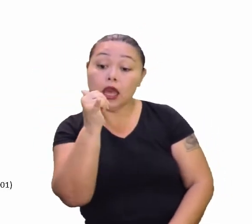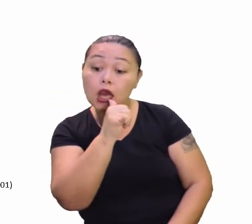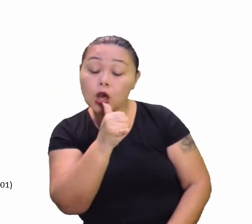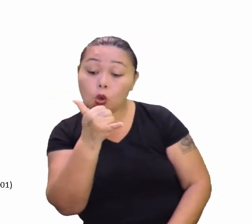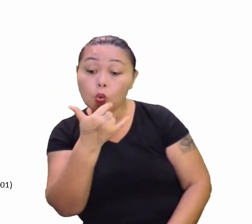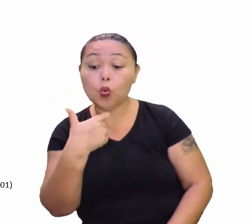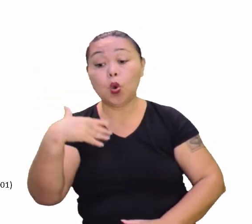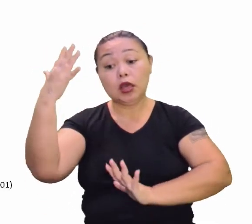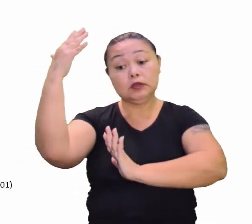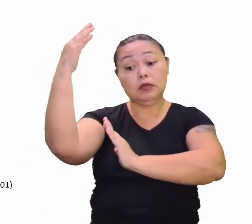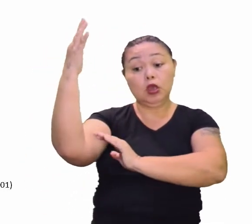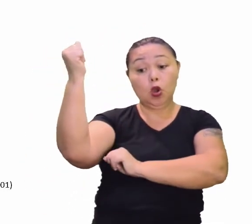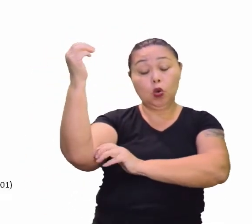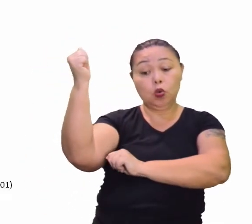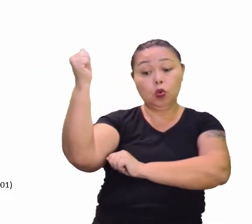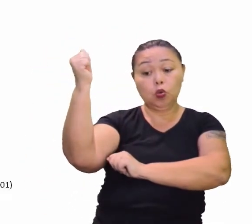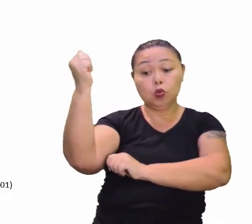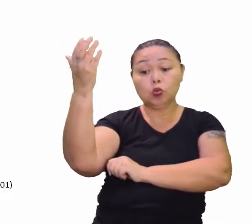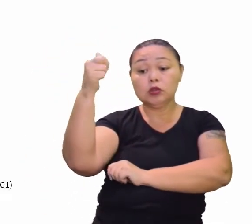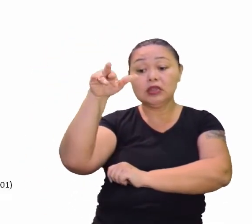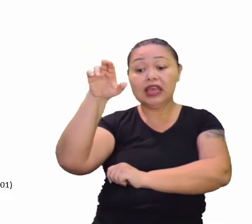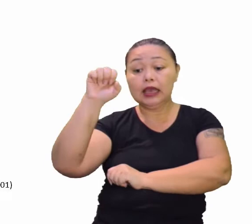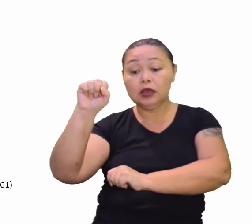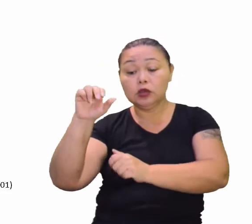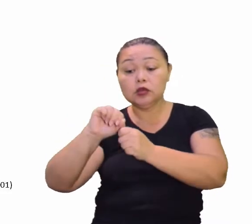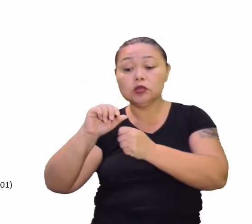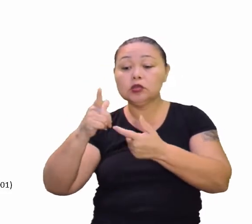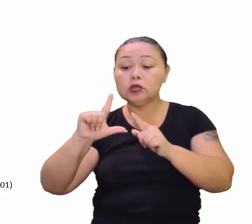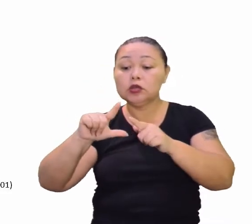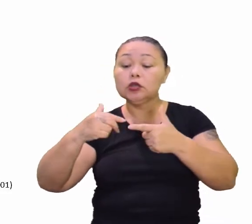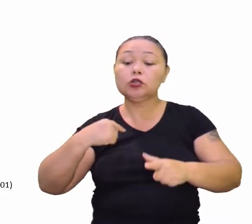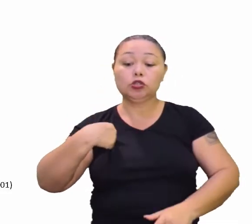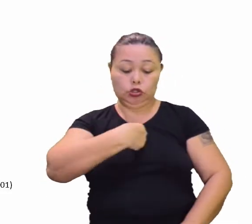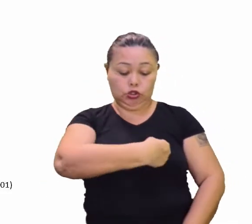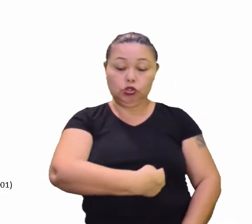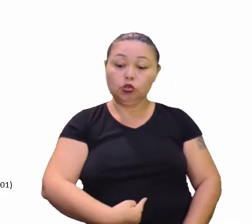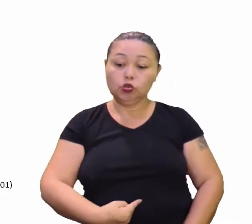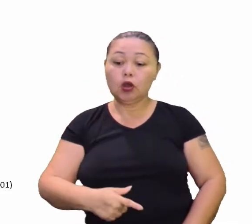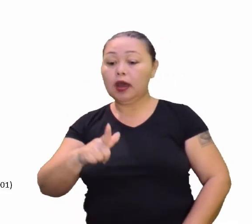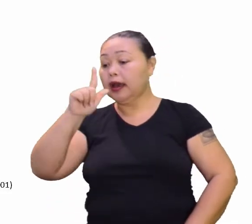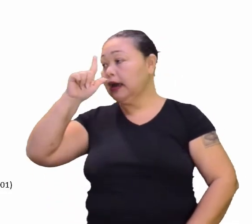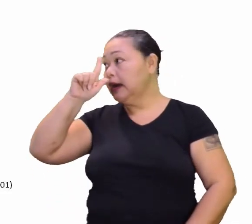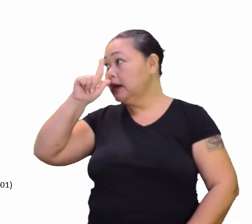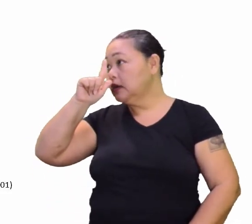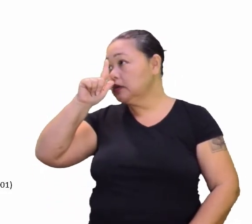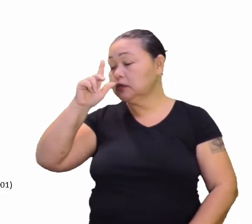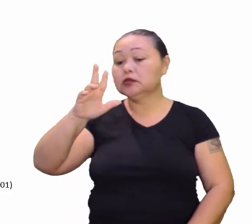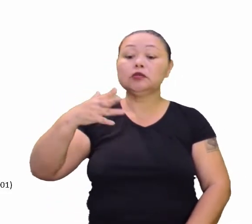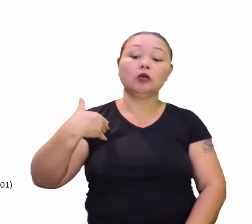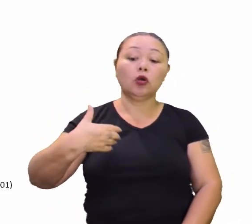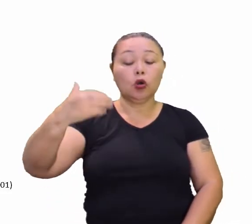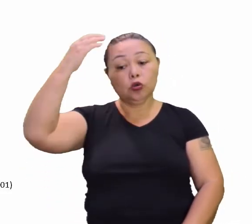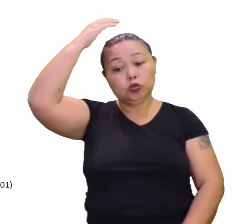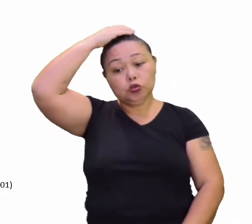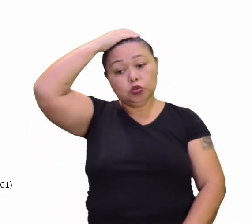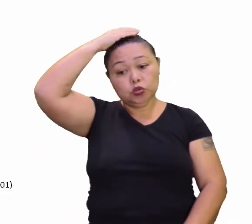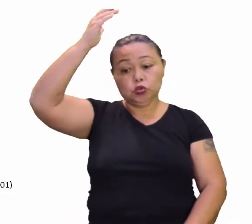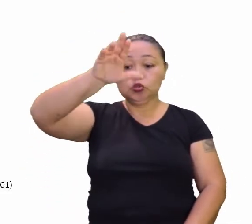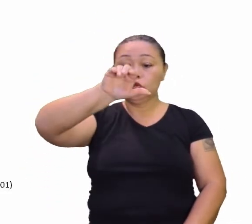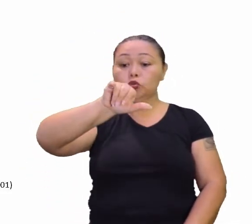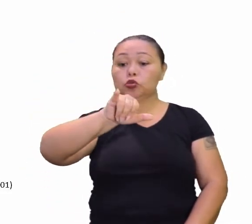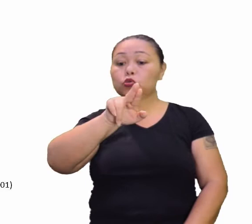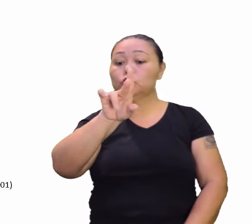italianos, espanhóis, sírios, chineses, gregos, judeus, Olha tudo só.